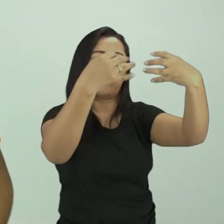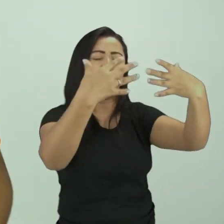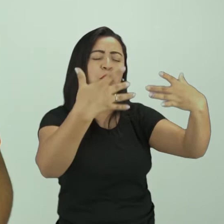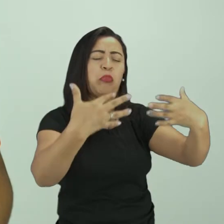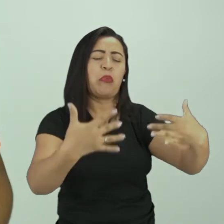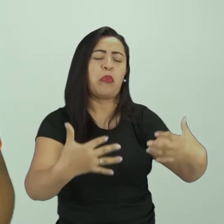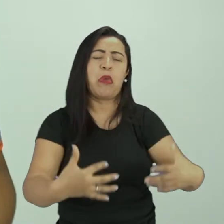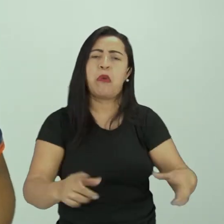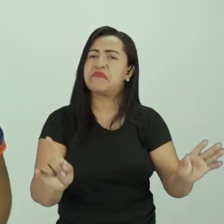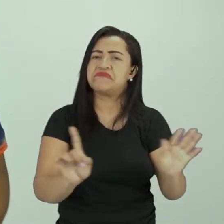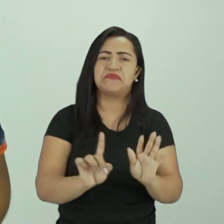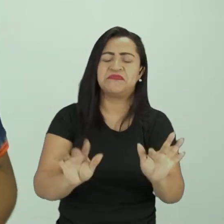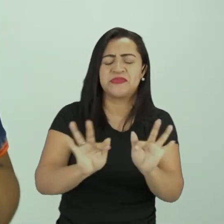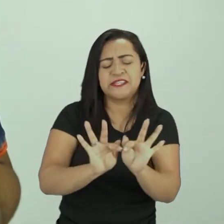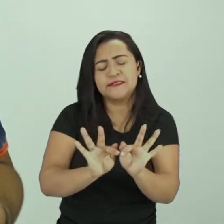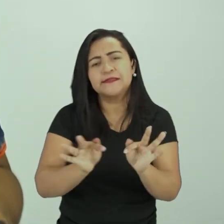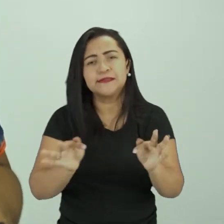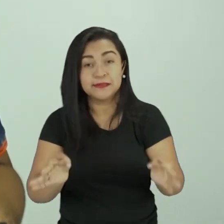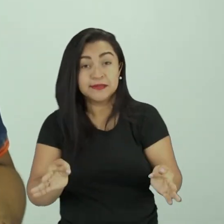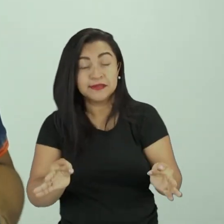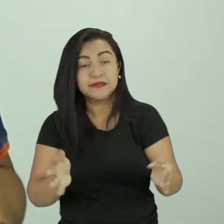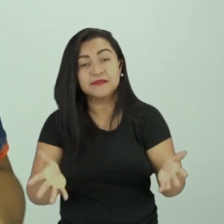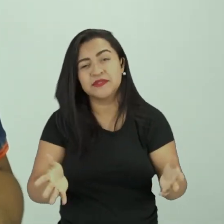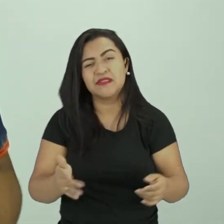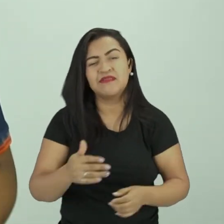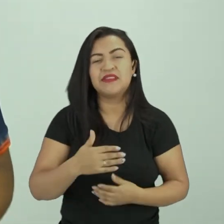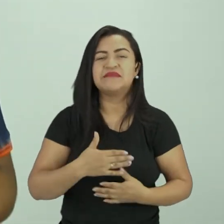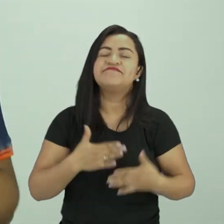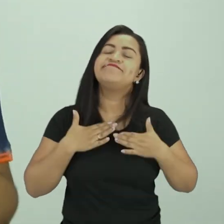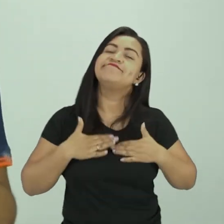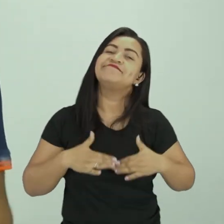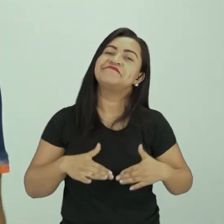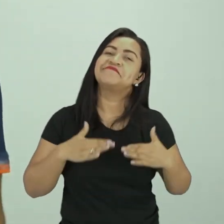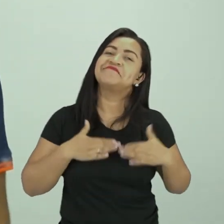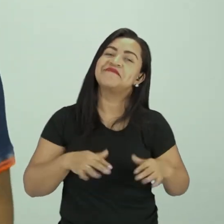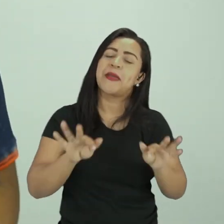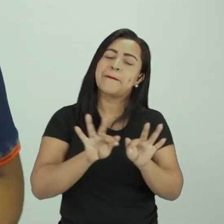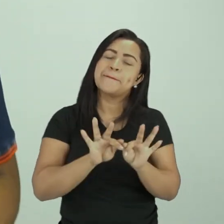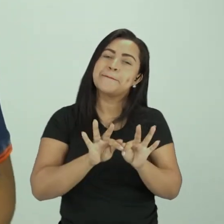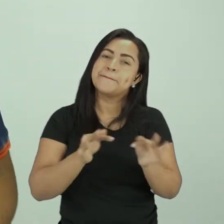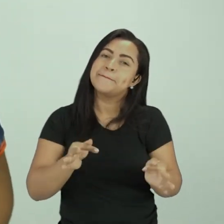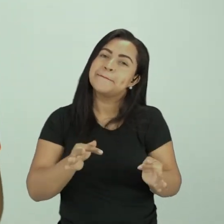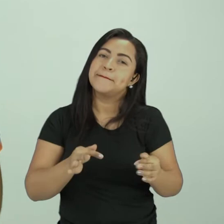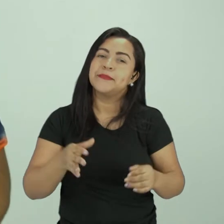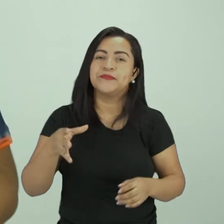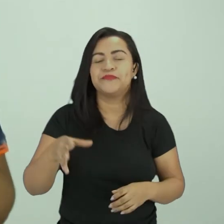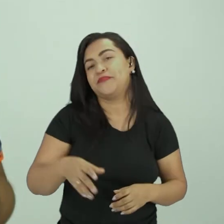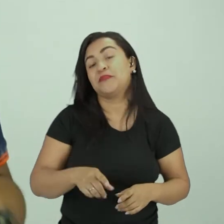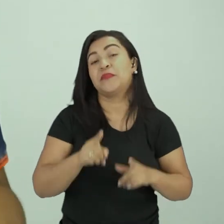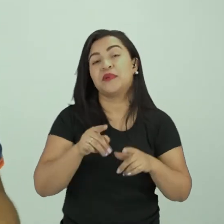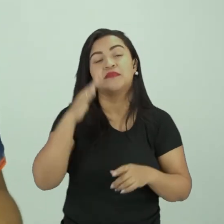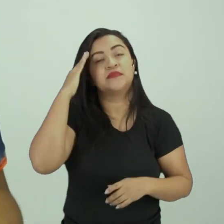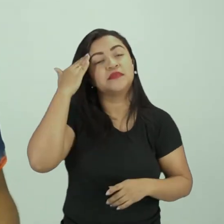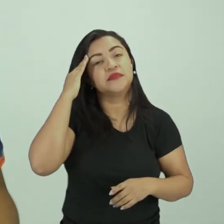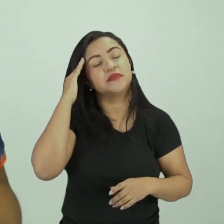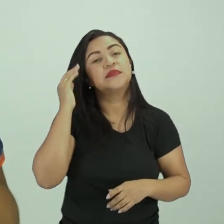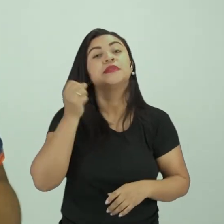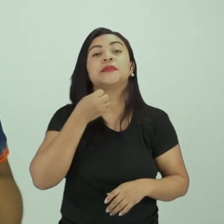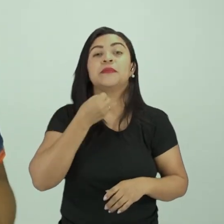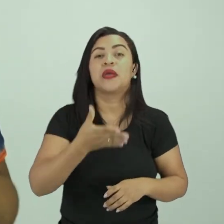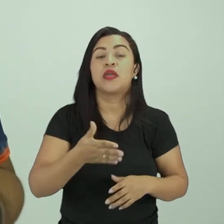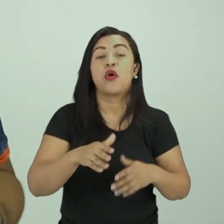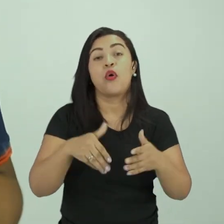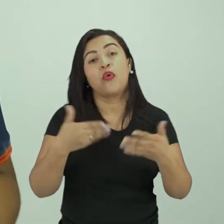difíceis para colocar nesse texto. Então é algo tranquilo, prático, para que você consiga entender bem e para que alguém menor